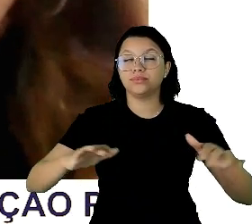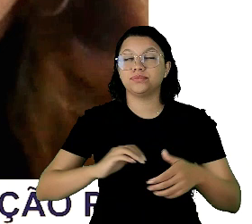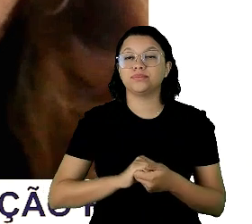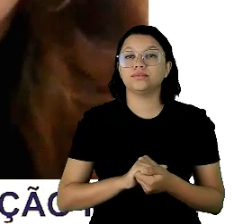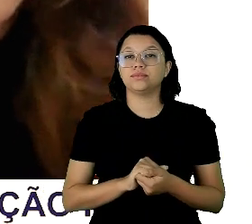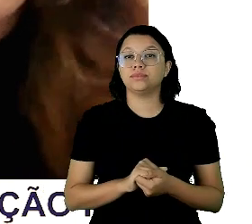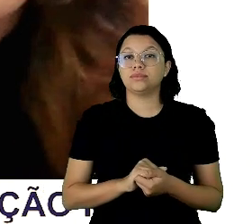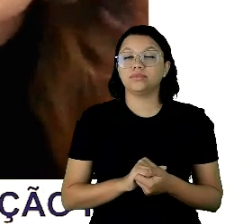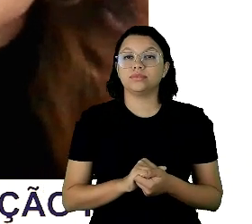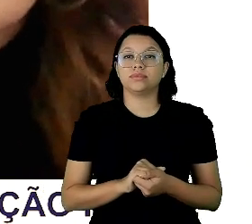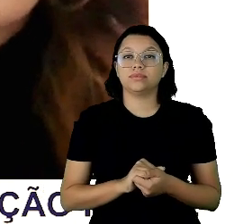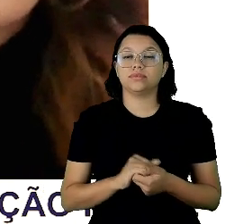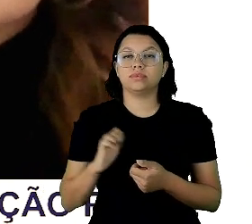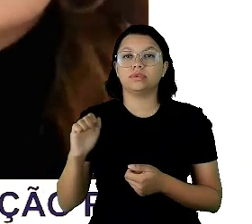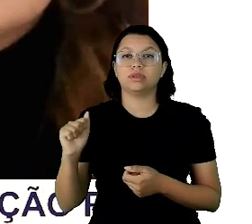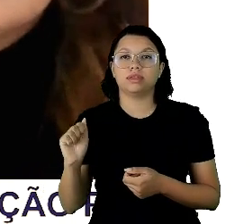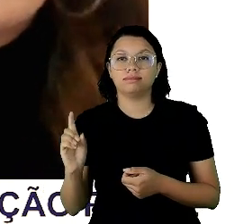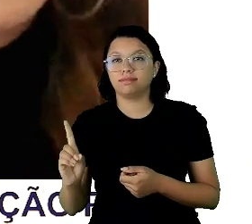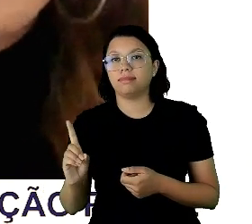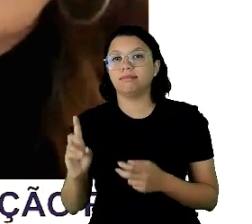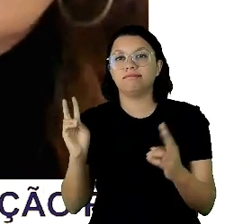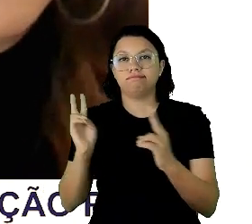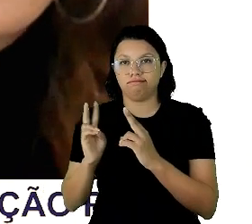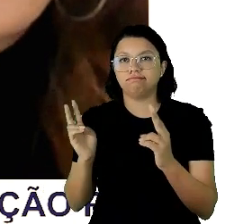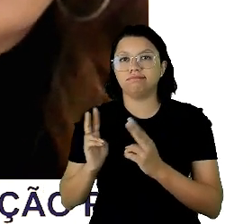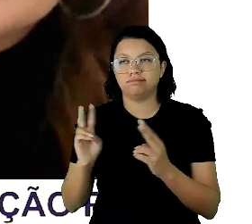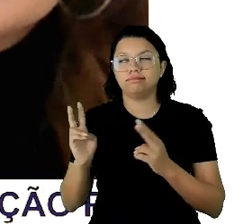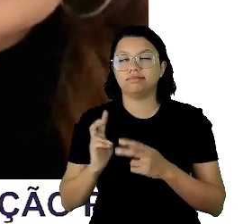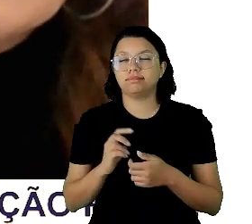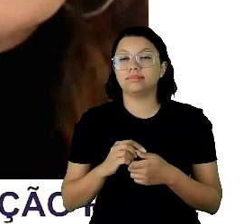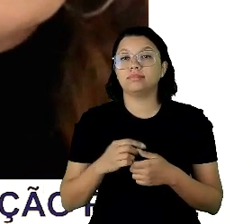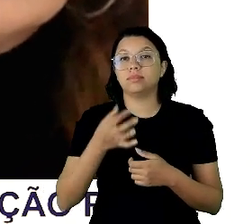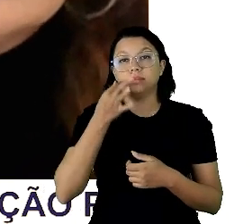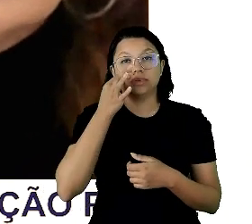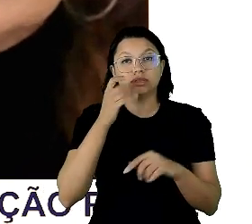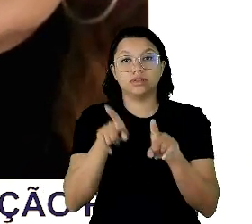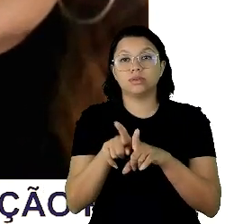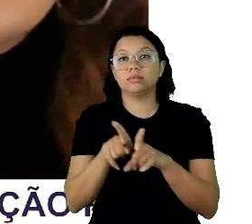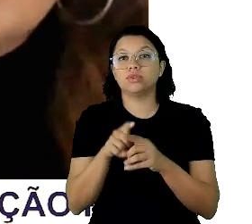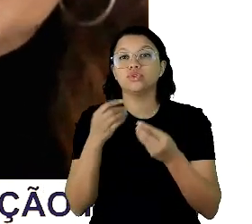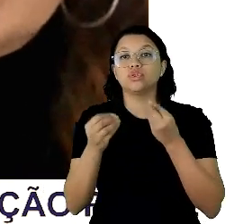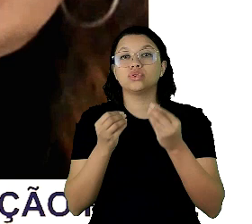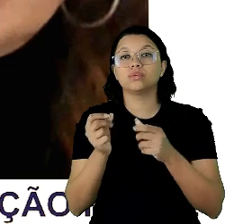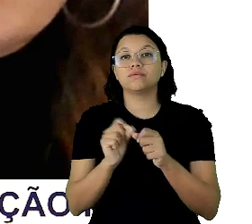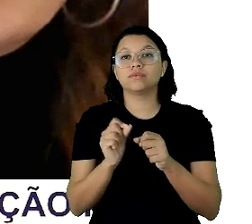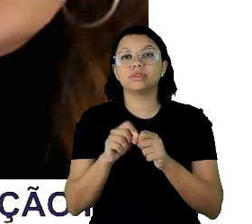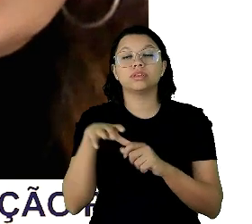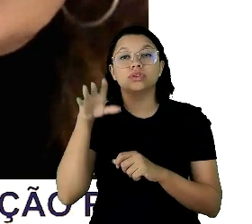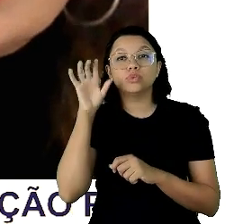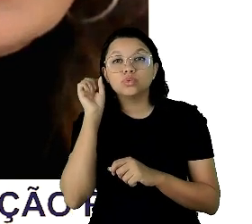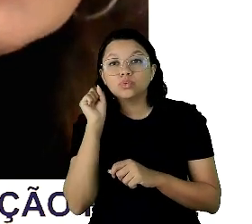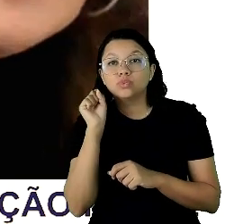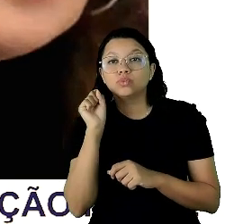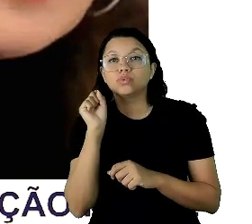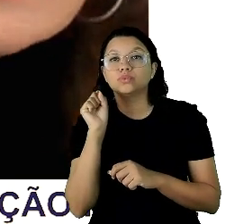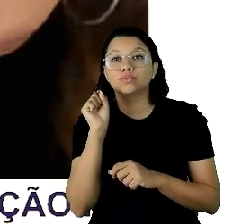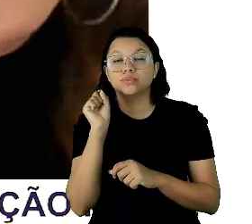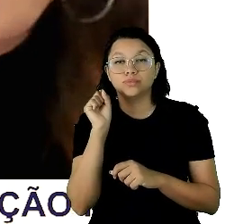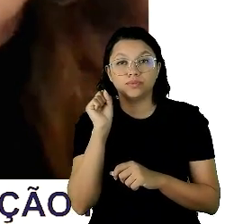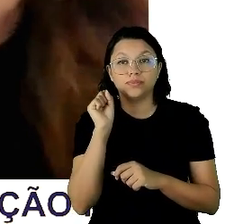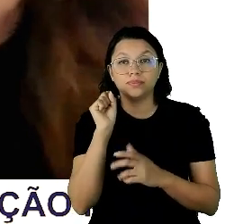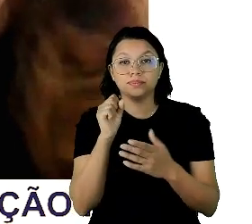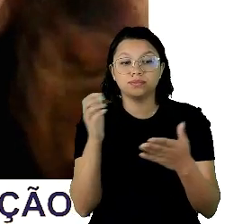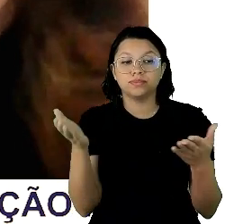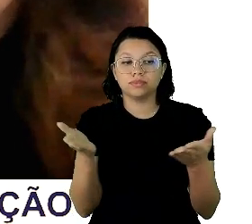EAD, formato presencial, de como fazer a oitiva de